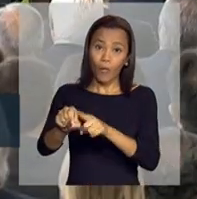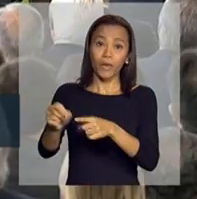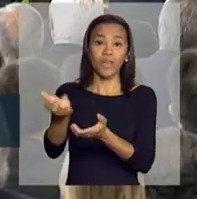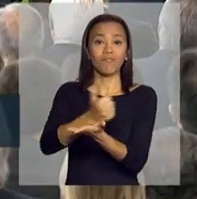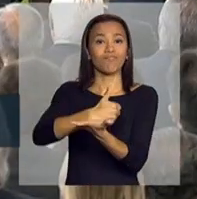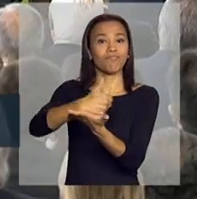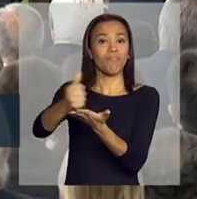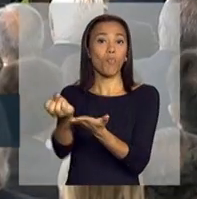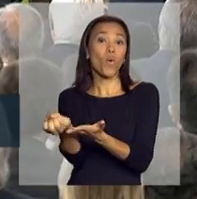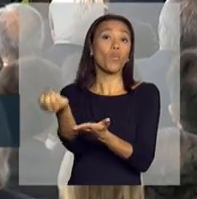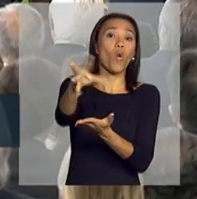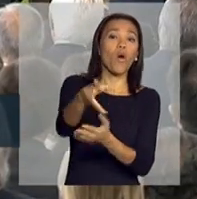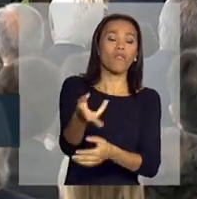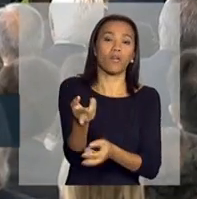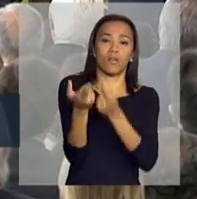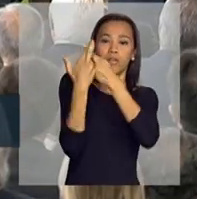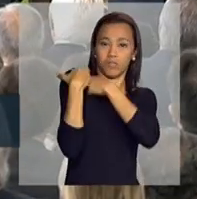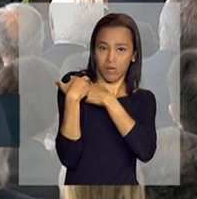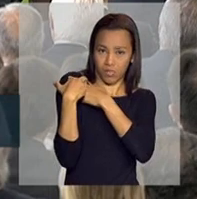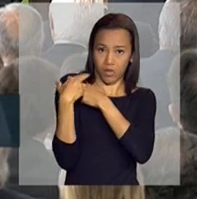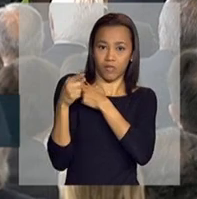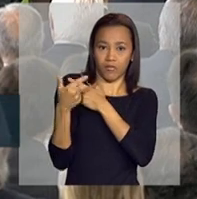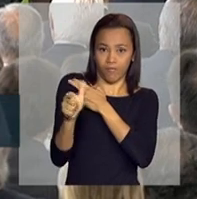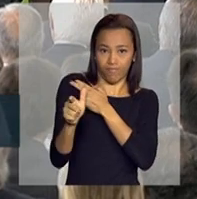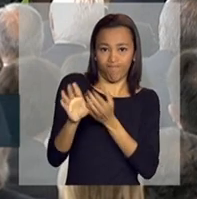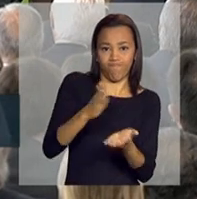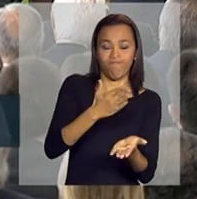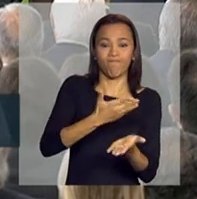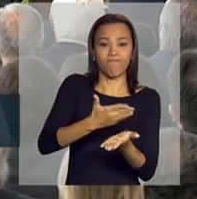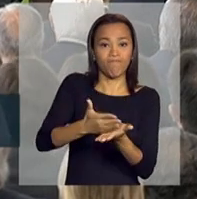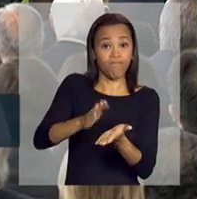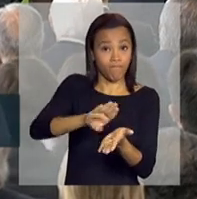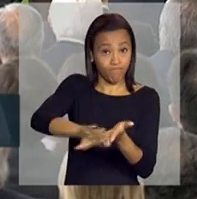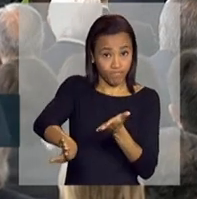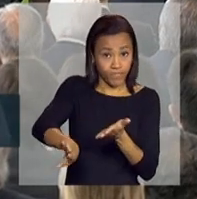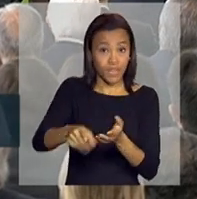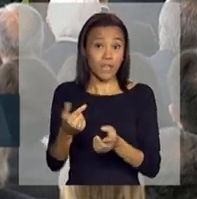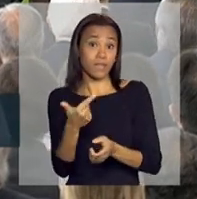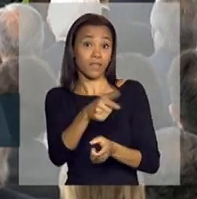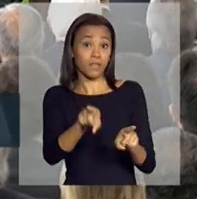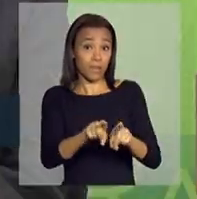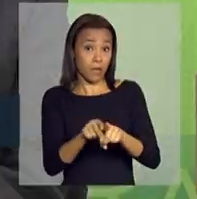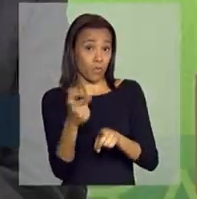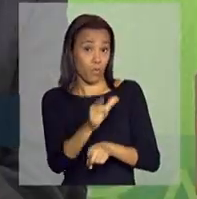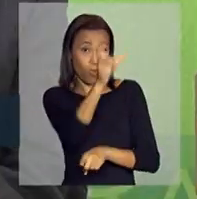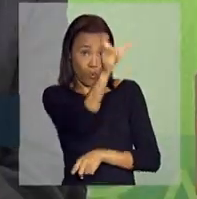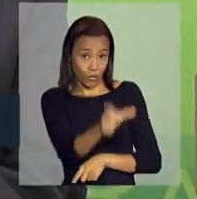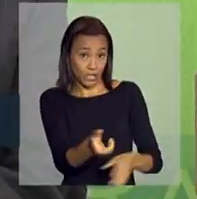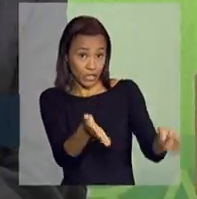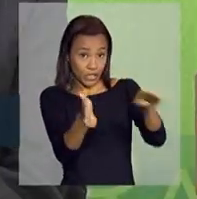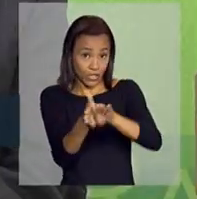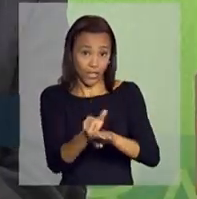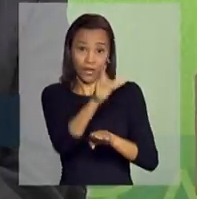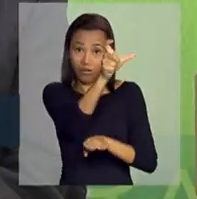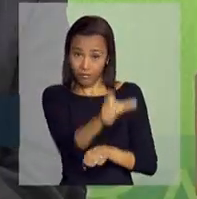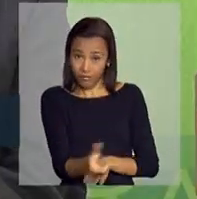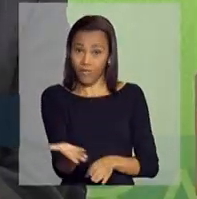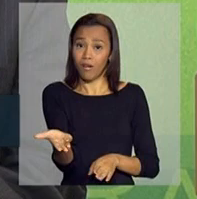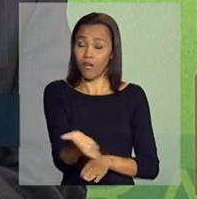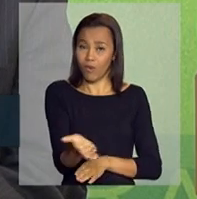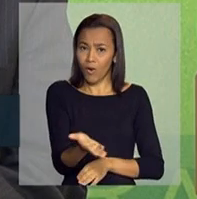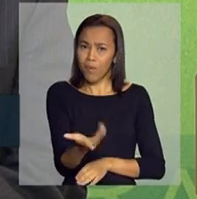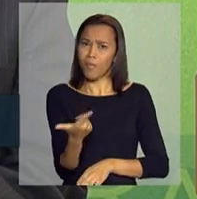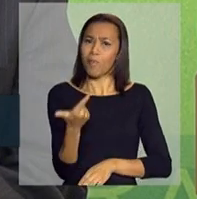função e para o César Borges, que chega para